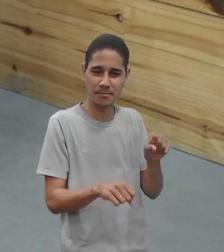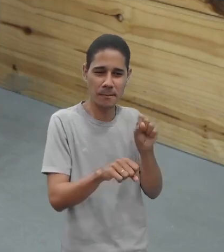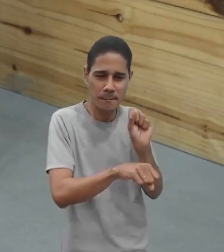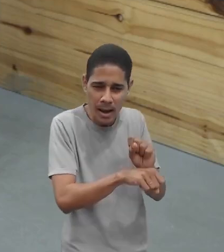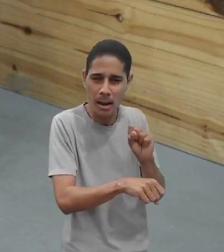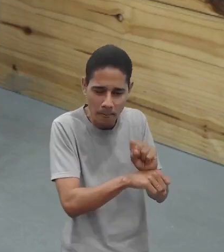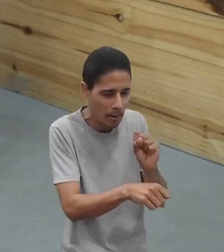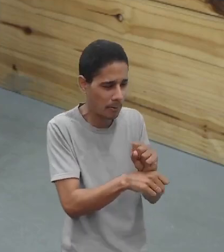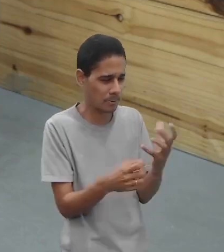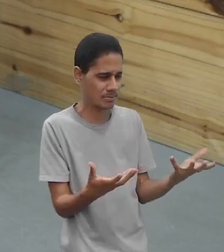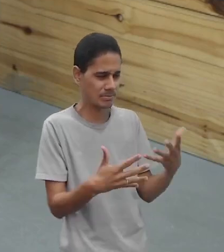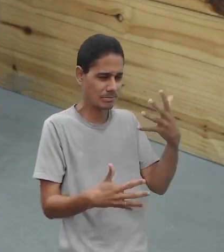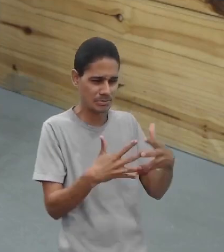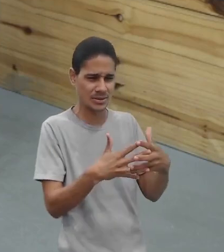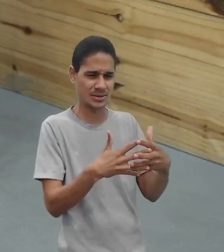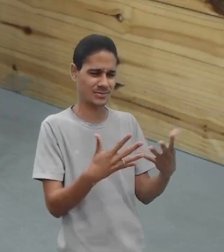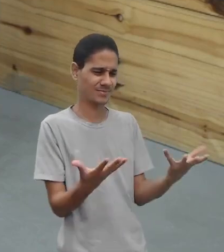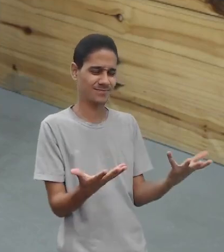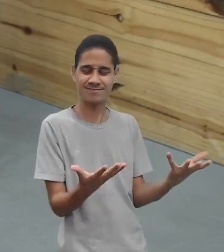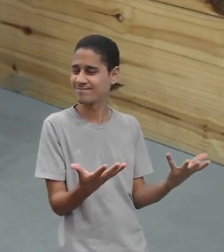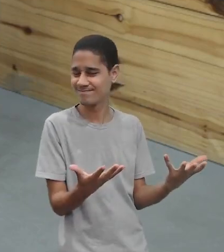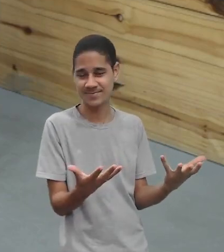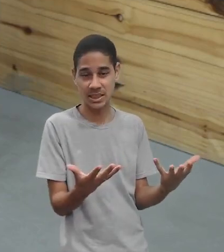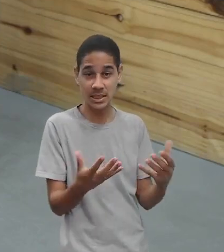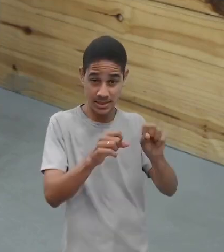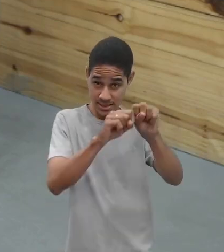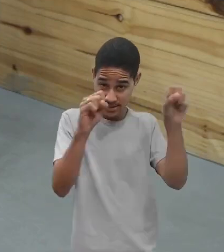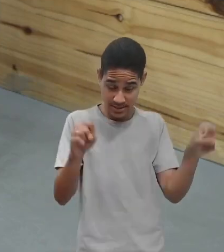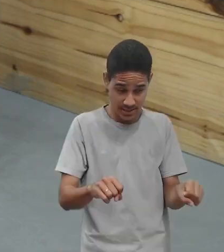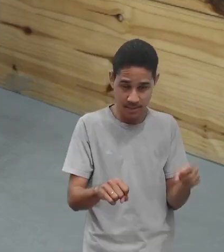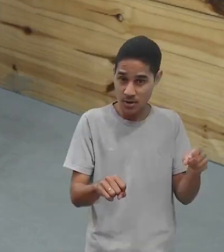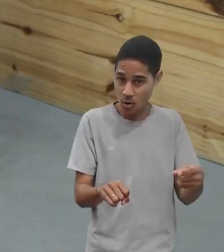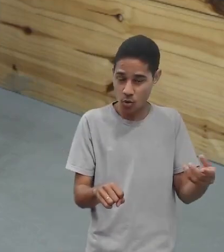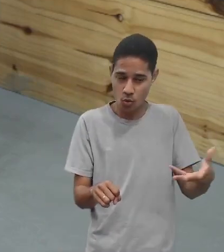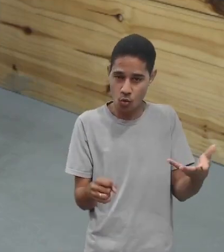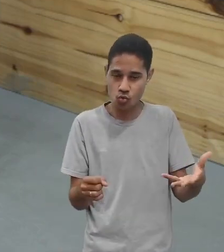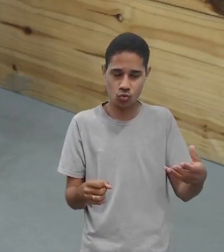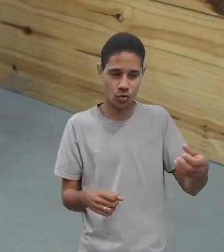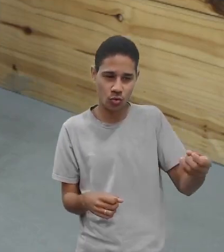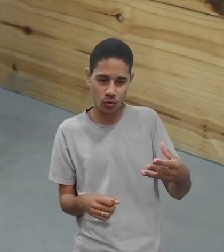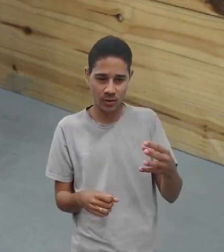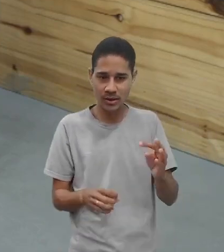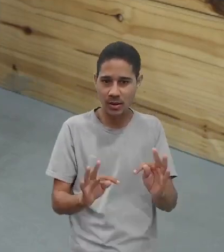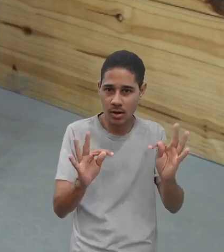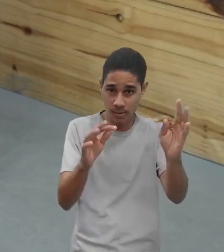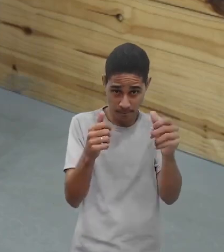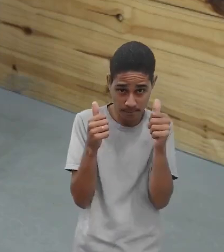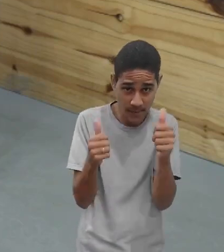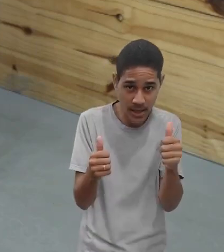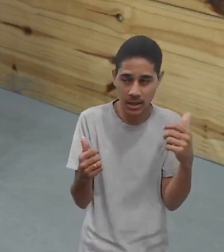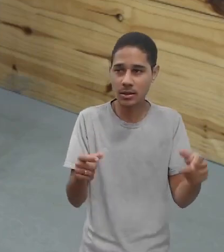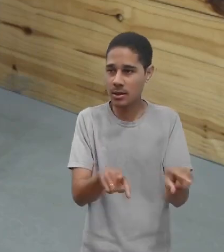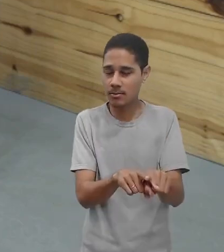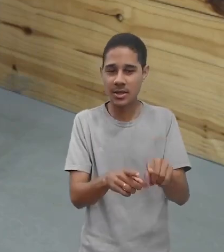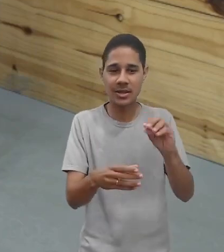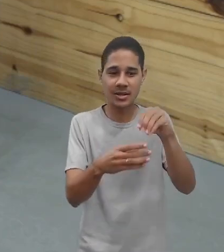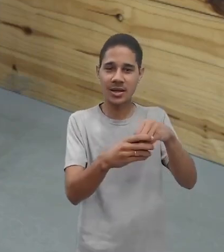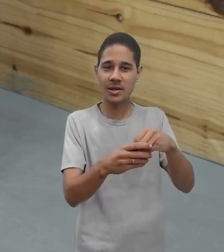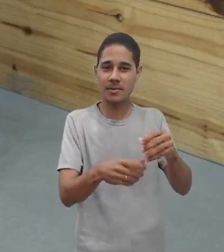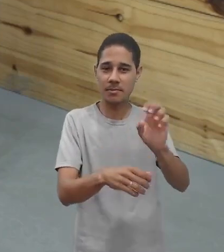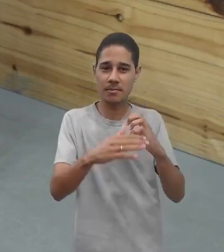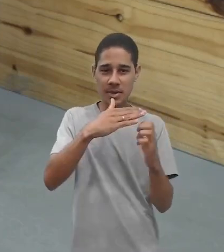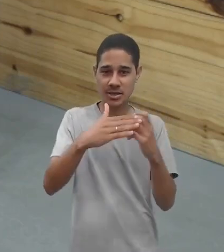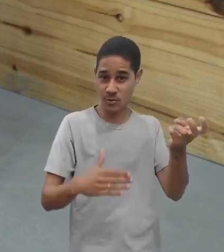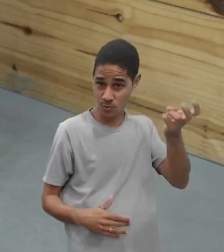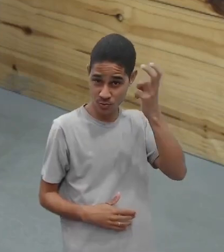estiver rodando com essas dimensões da tecnologia, a dimensão humana e trabalhando dentro da cultura, ele não vai funcionar, não vai